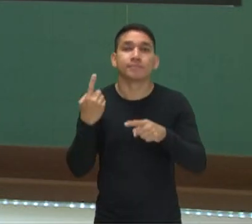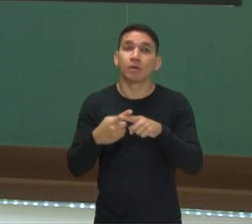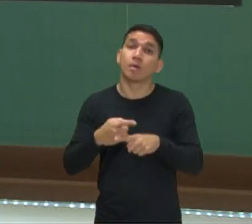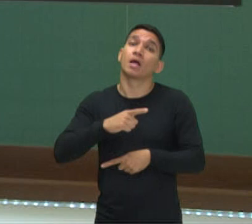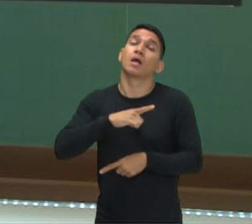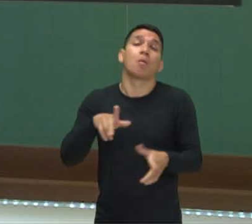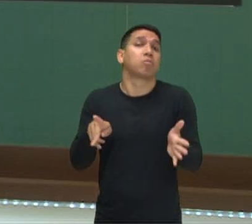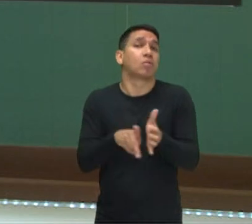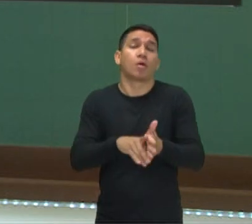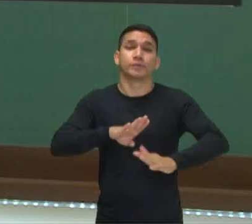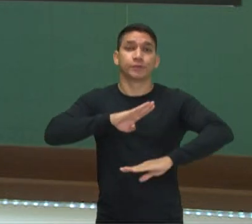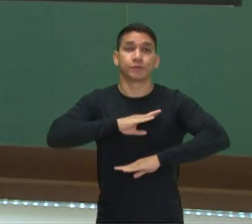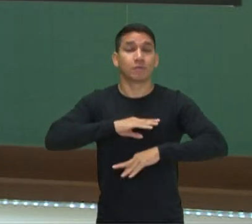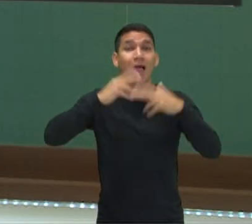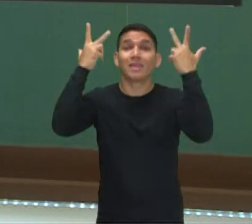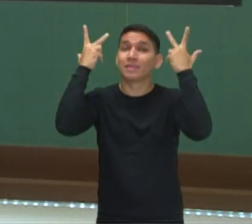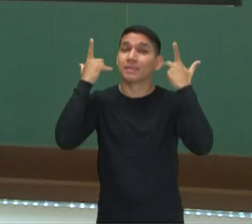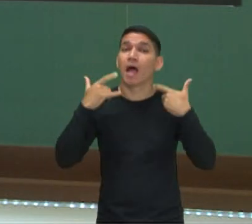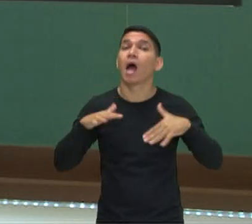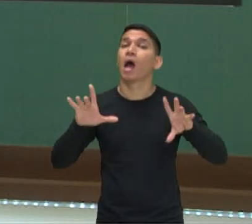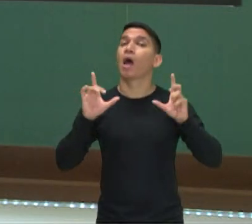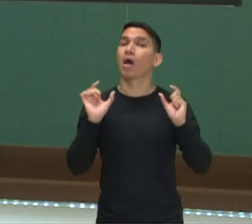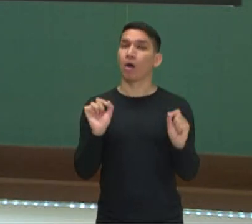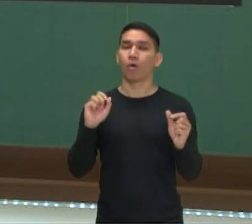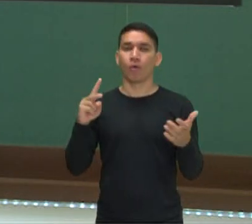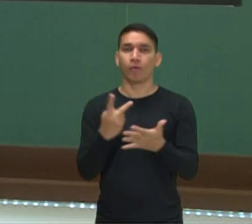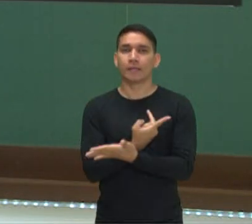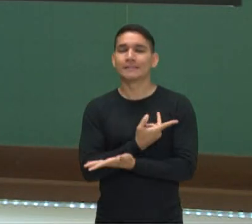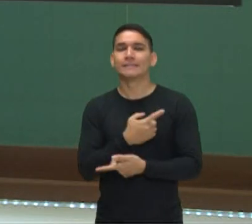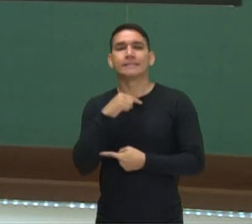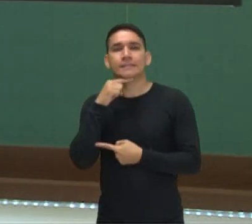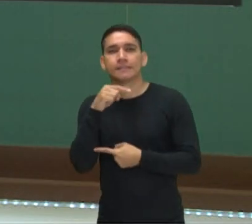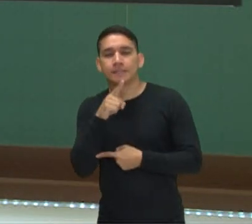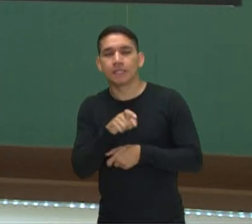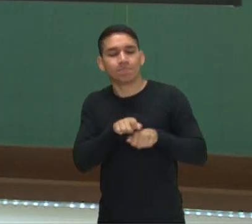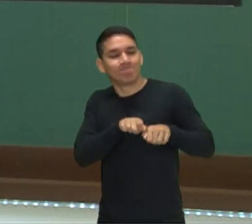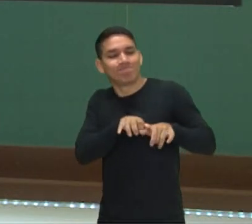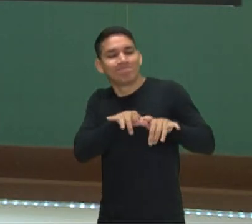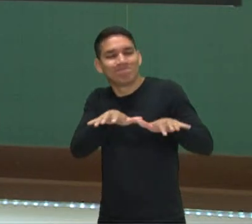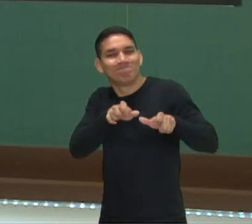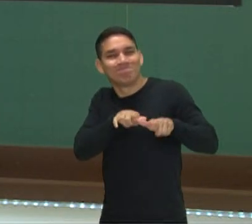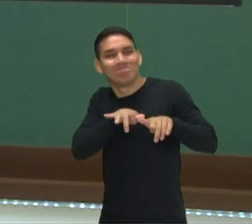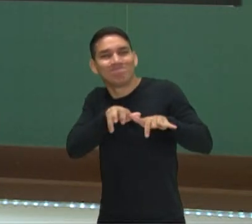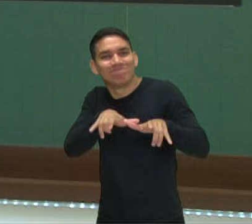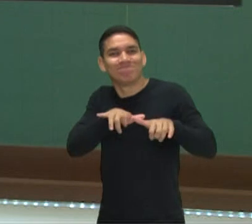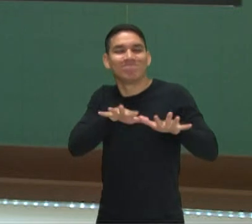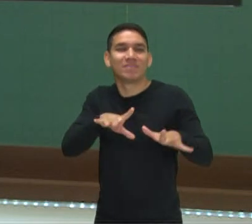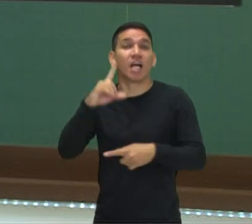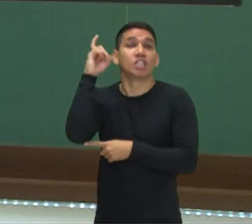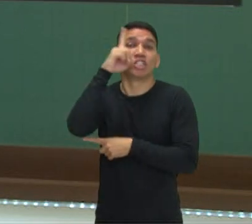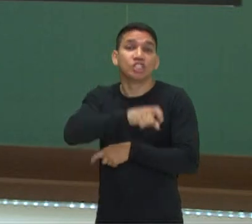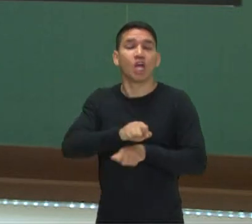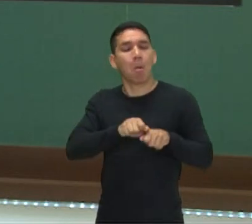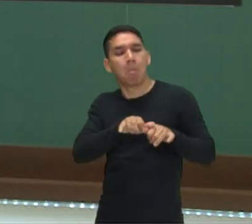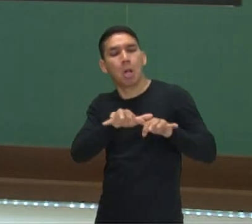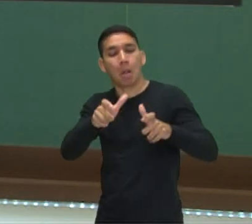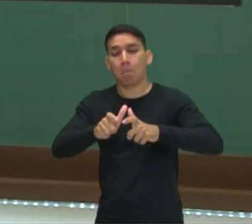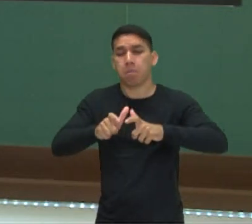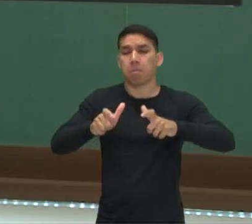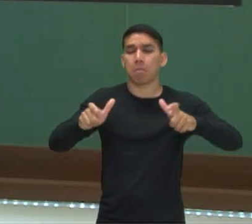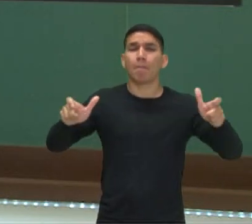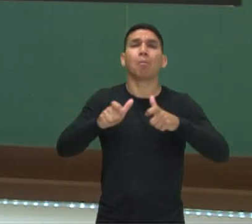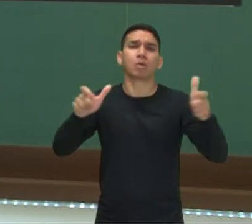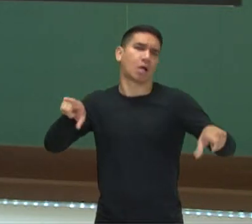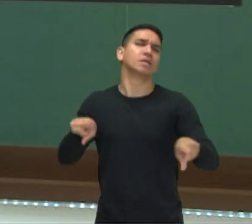questões naturais, inclusive, que impedem essa expansão populacional, o aumento do tamanho